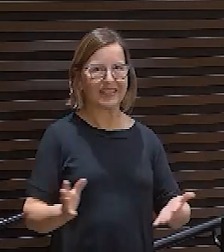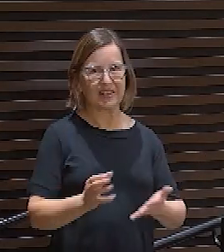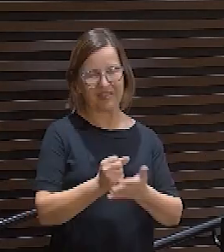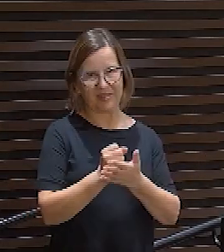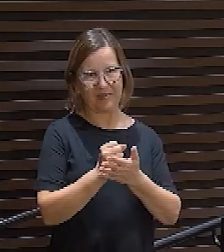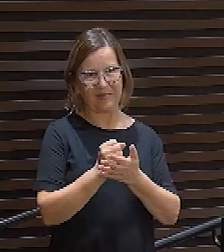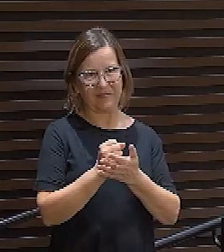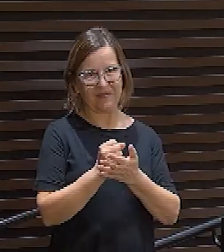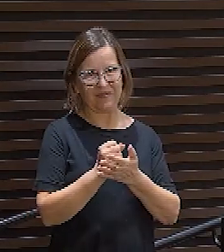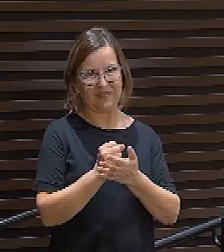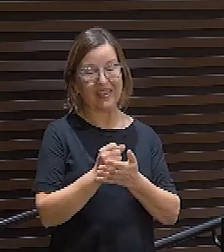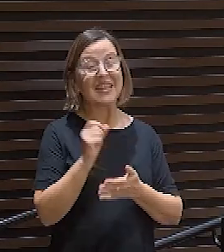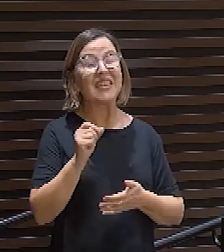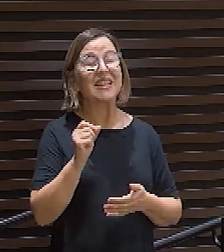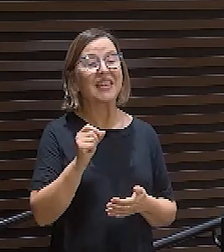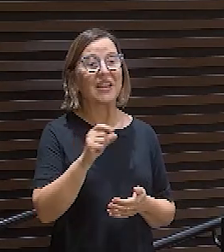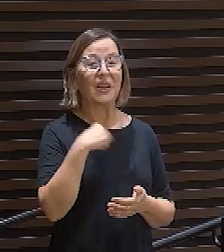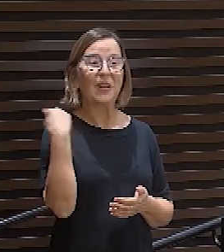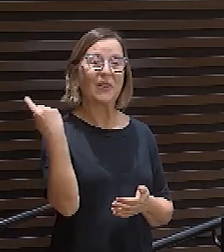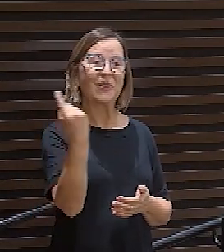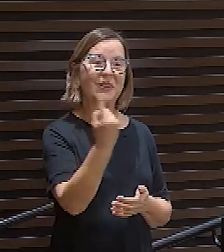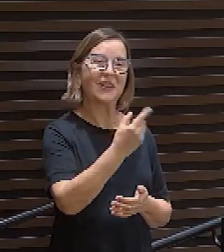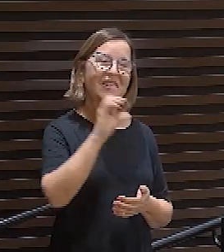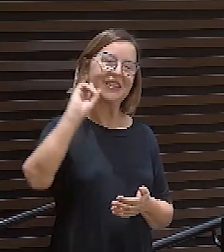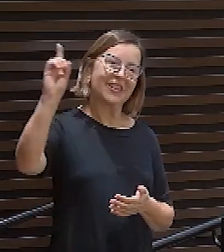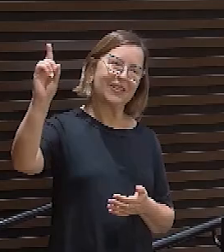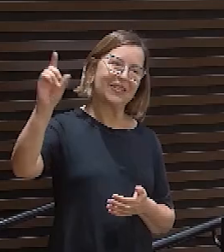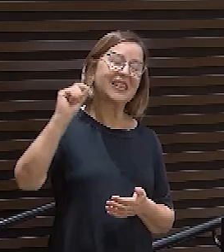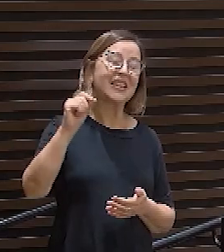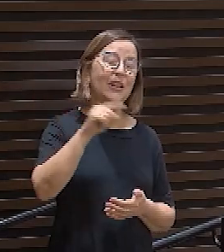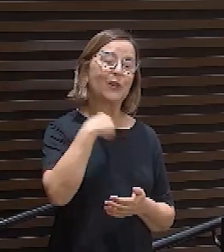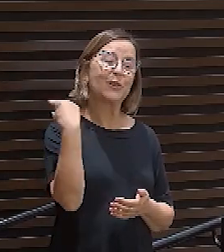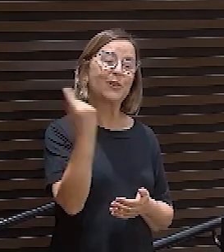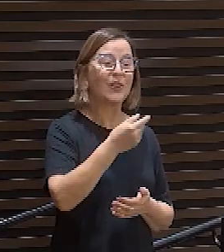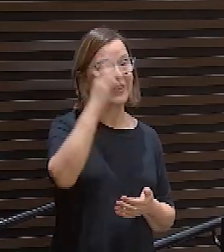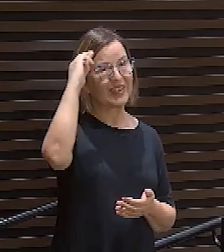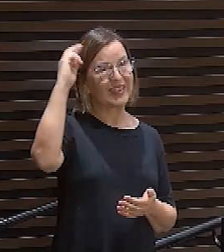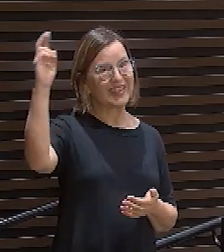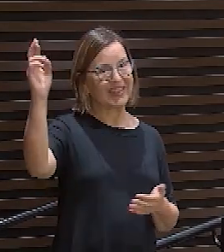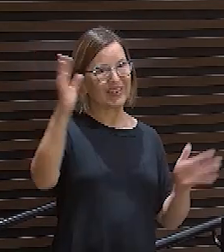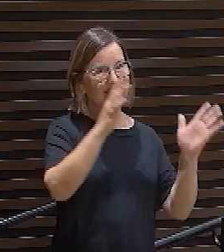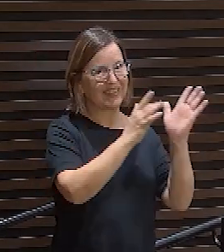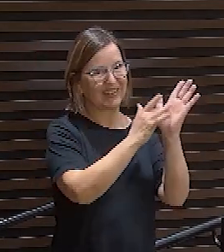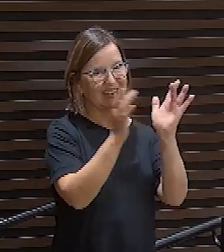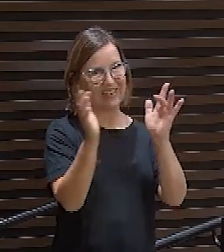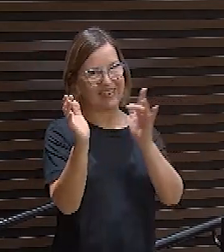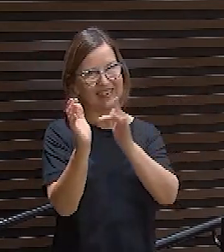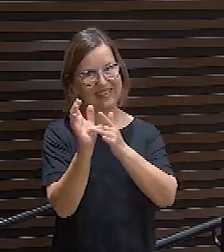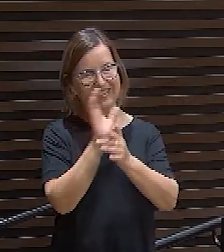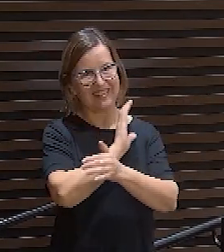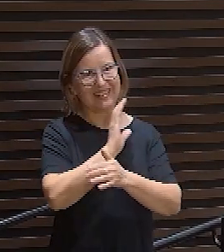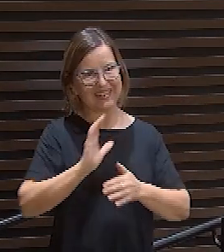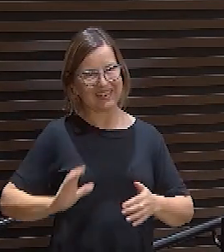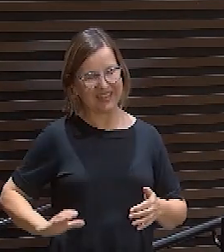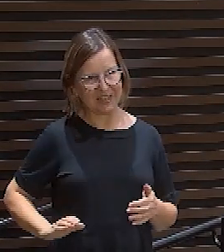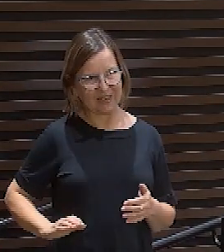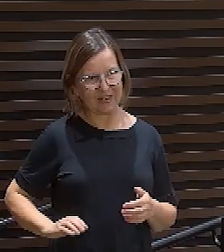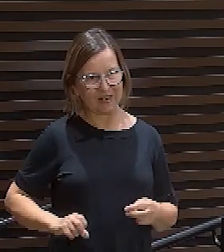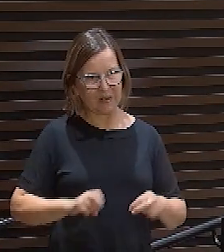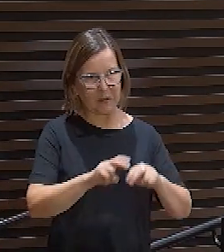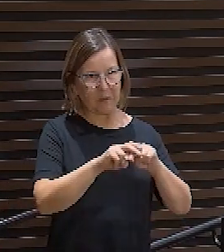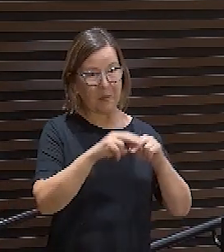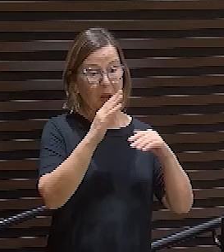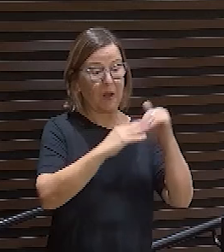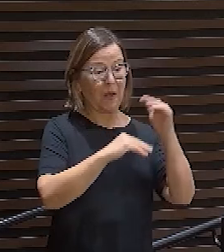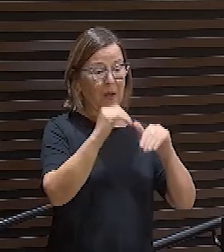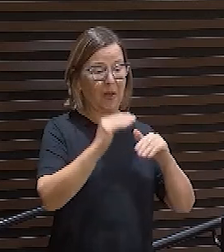vai falar quem é o nosso Deus, quem é o nosso Senhor Jesus Cristo, com relação à obra que ele fez. Ele vai explicar